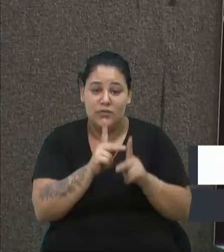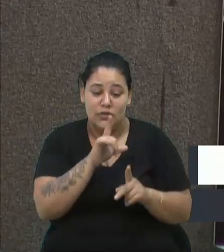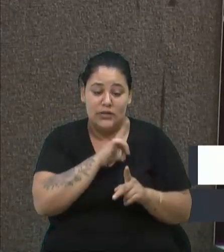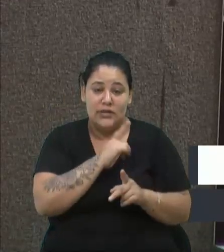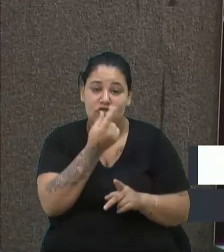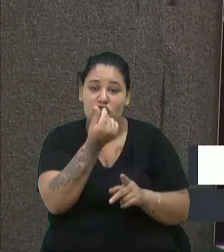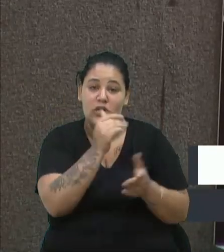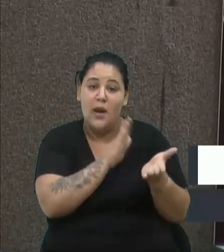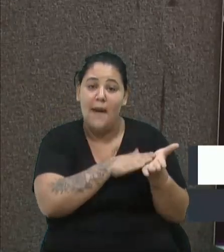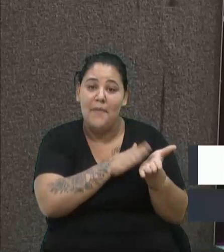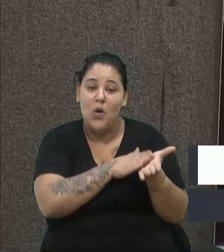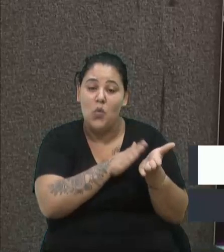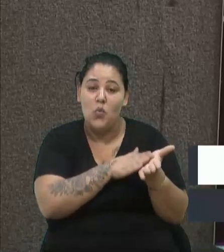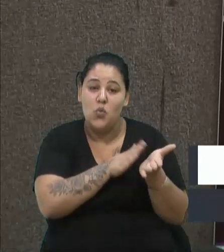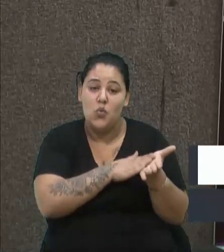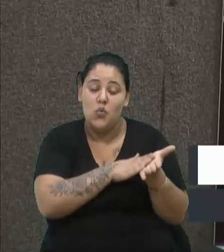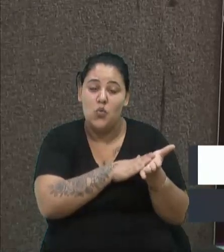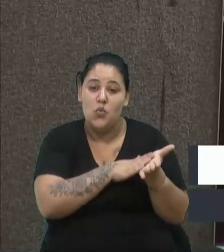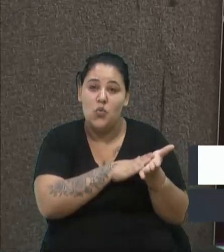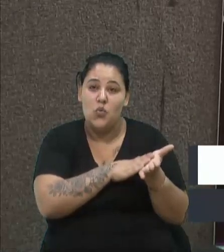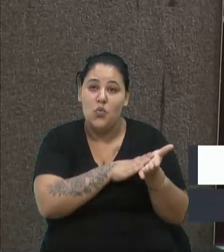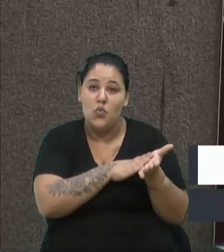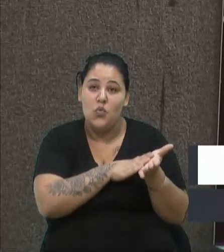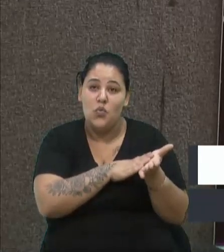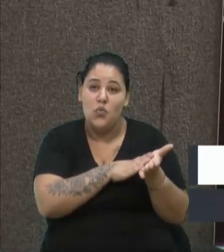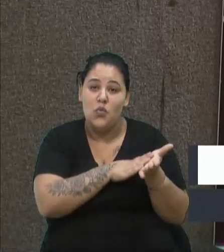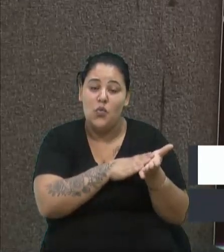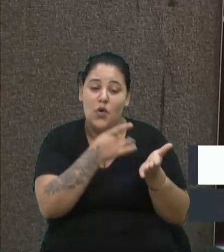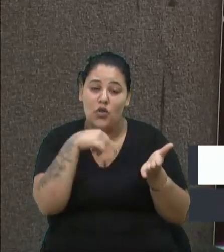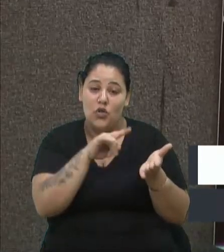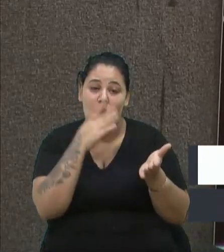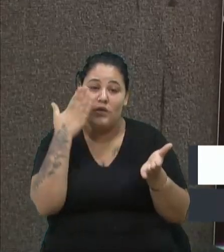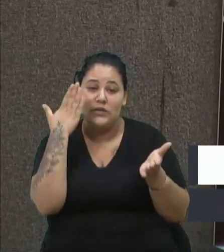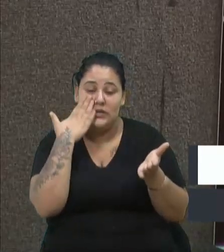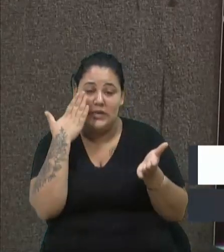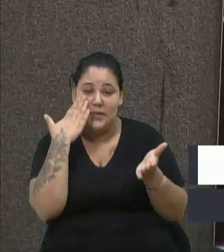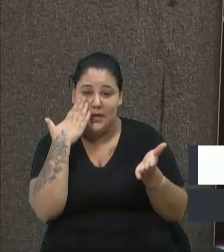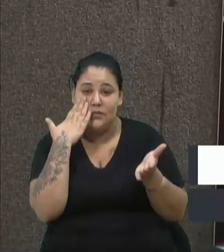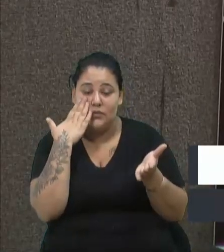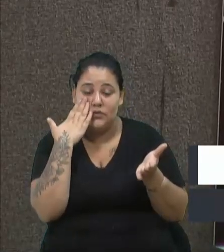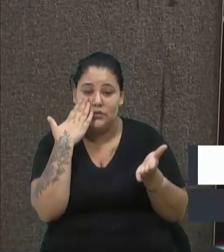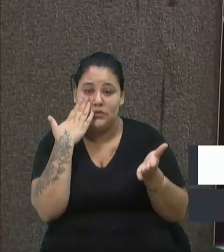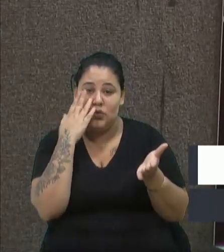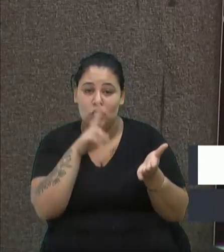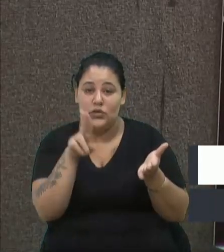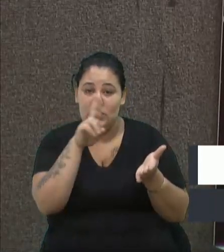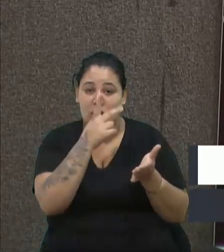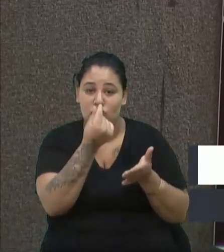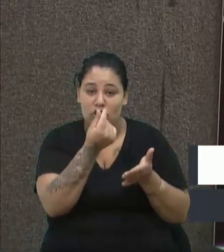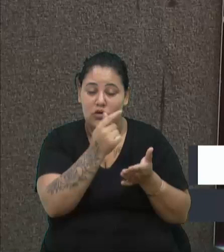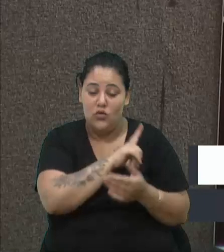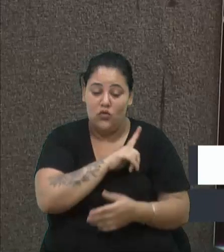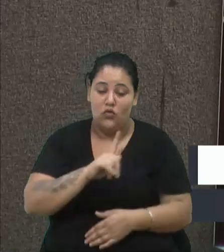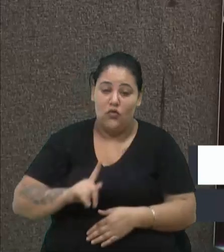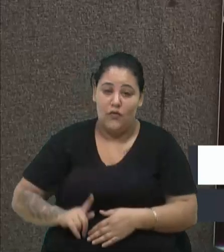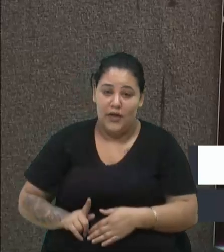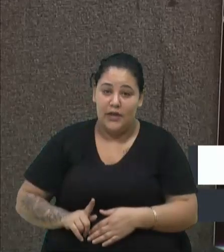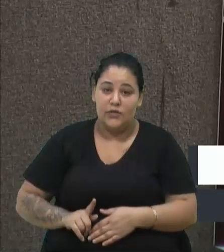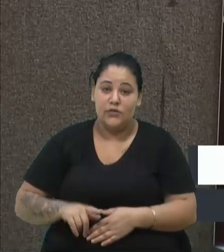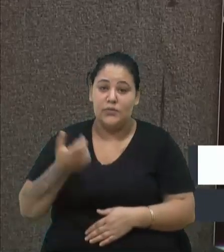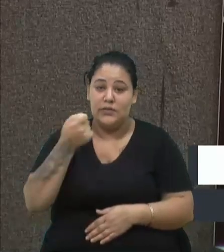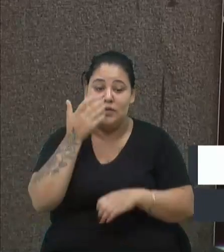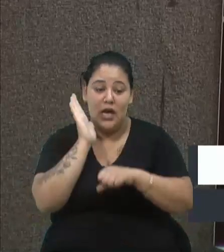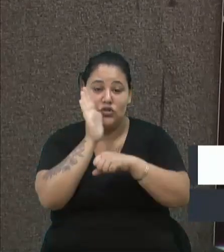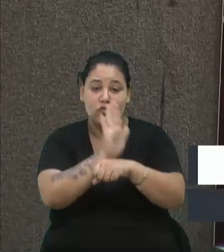mão. Ninguém sabe melhor onde aplicar o dinheiro que a própria pessoa que o ganhou. O governo, ele tem que